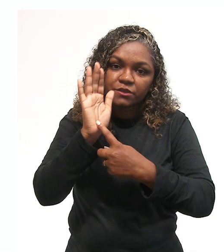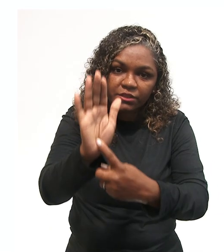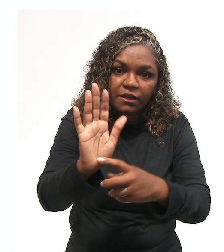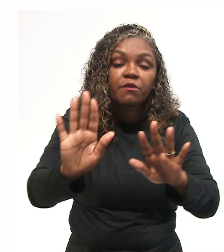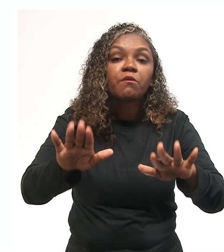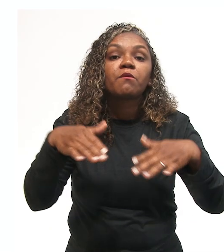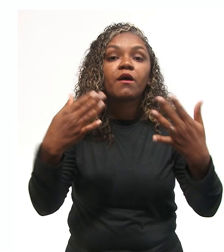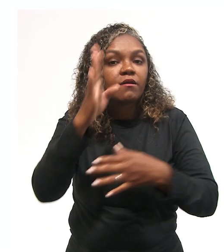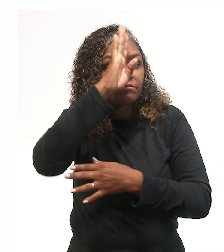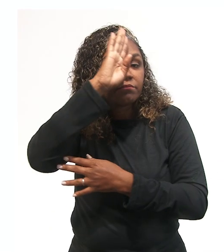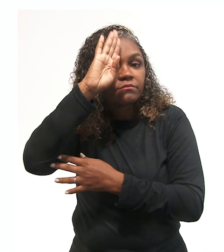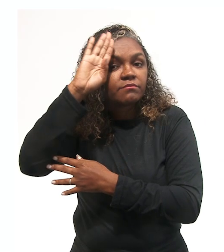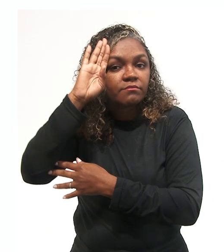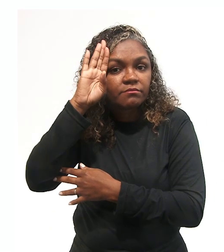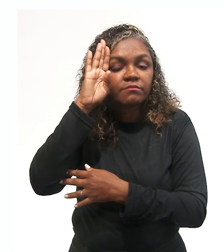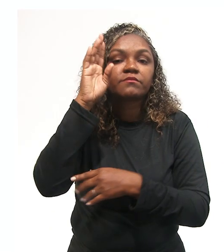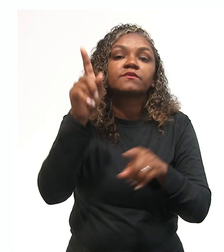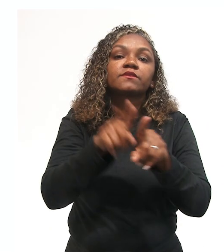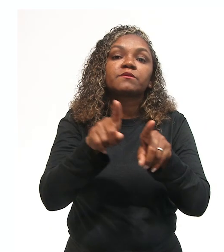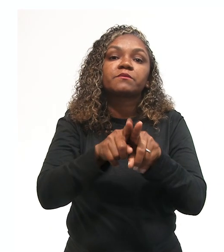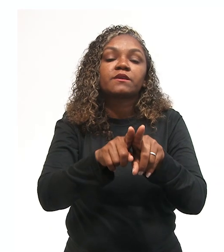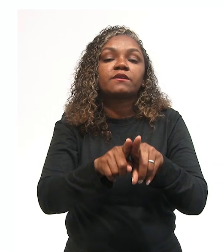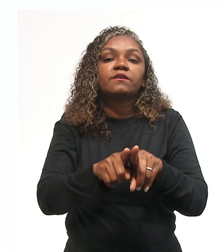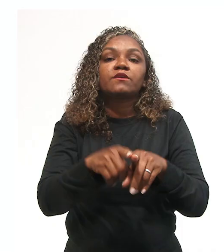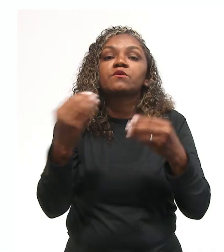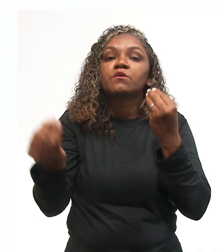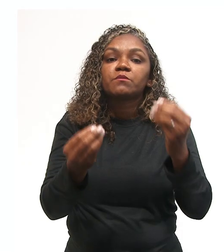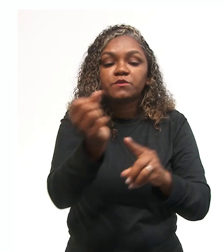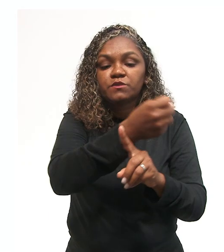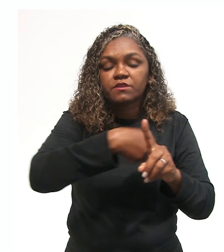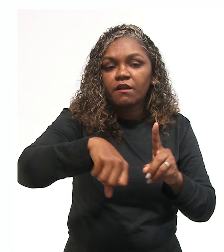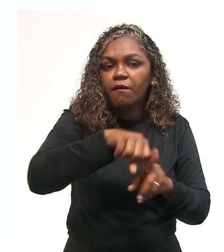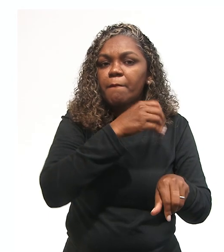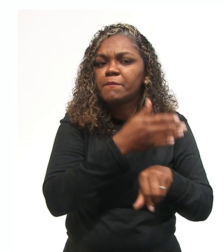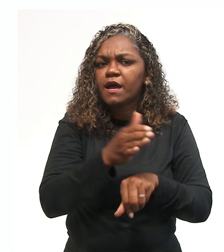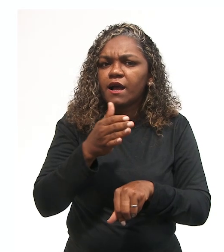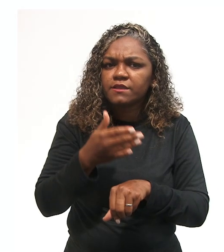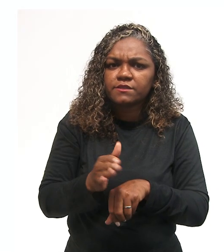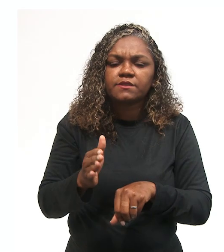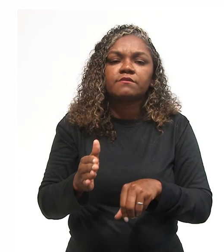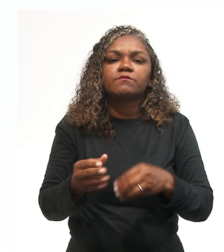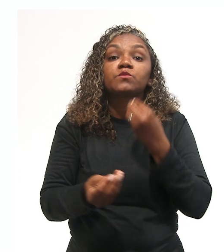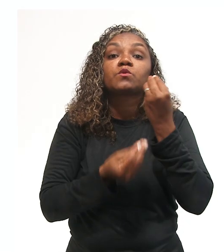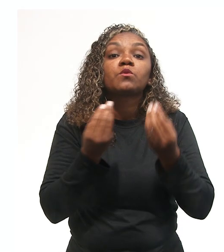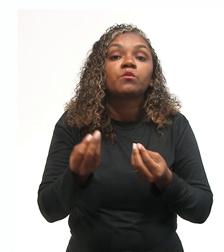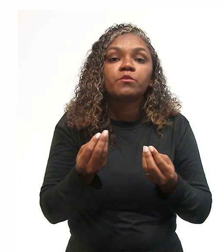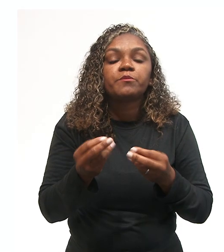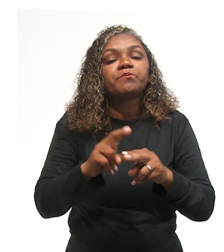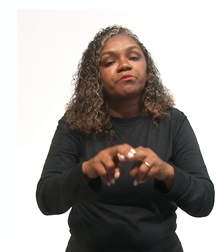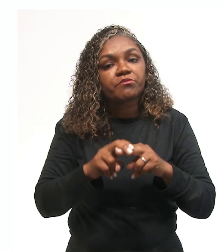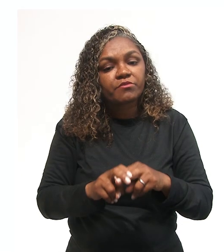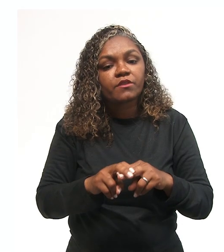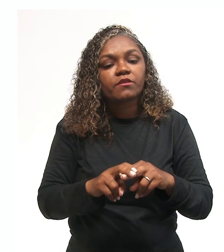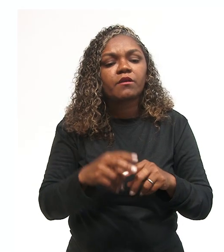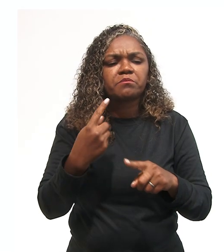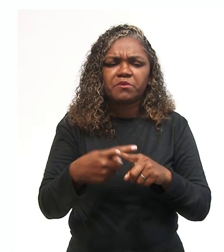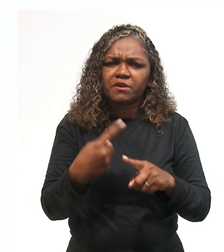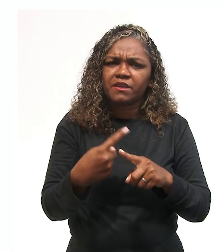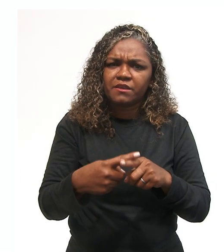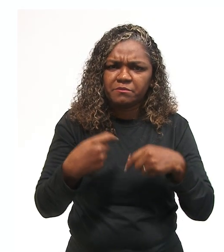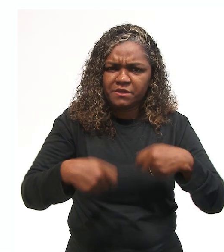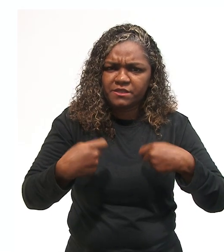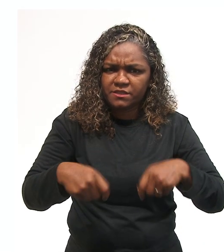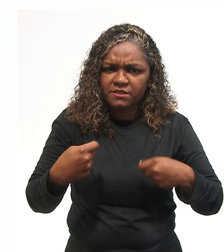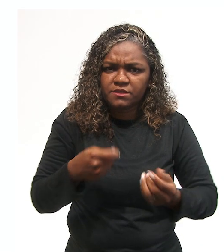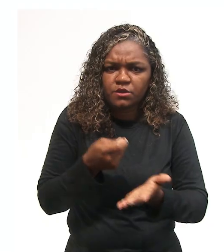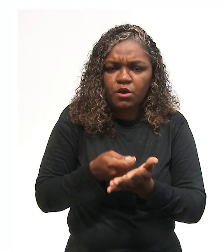relevância acadêmica, prática e social, né? Por que esse tema merece ser